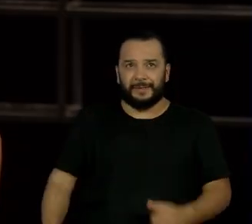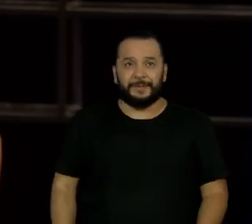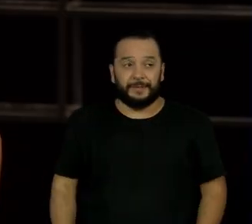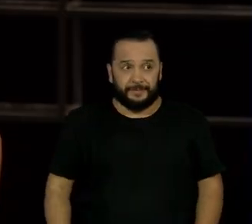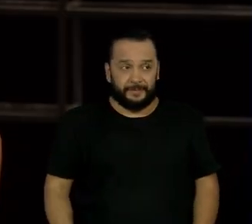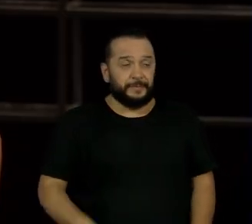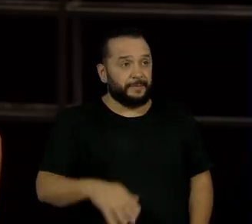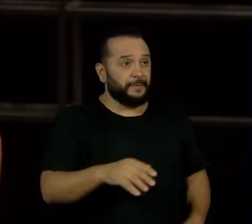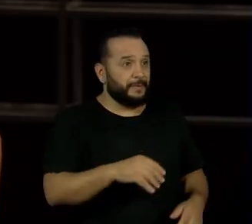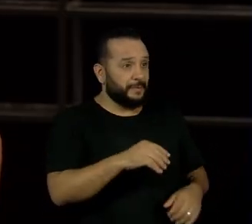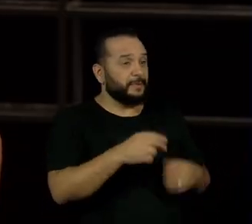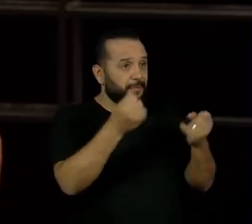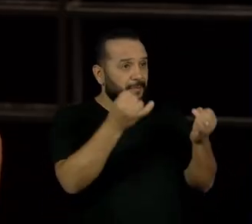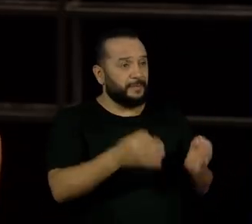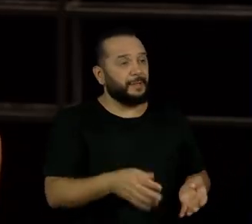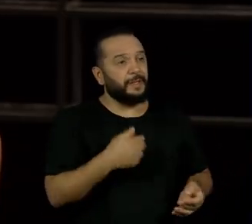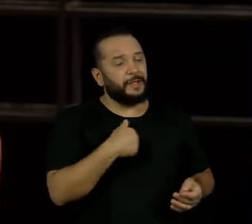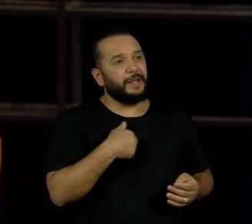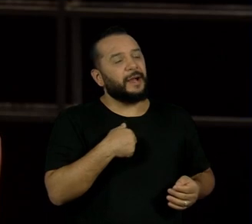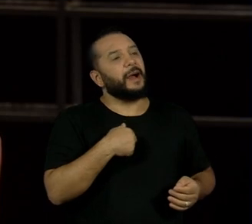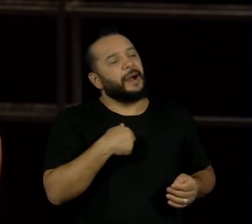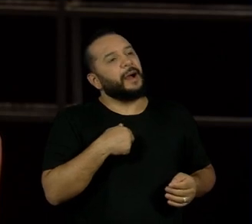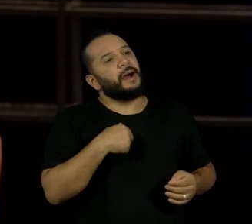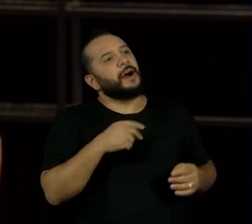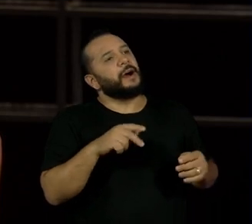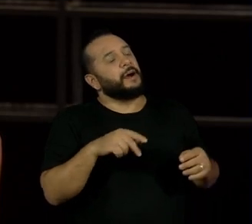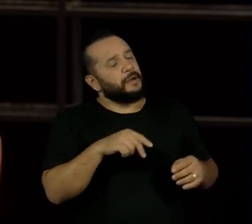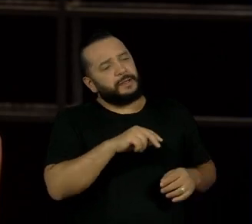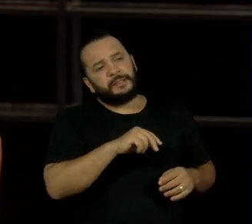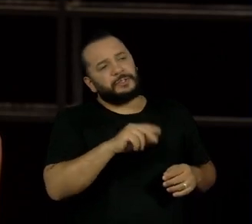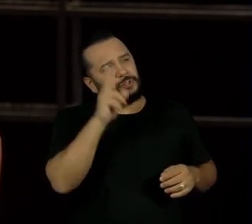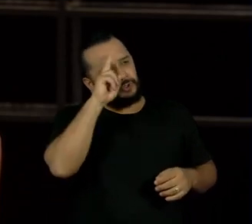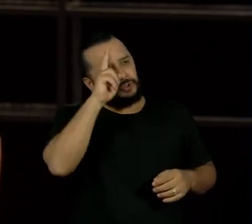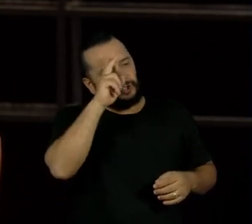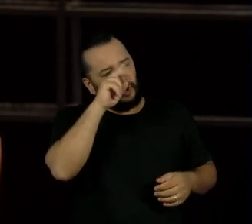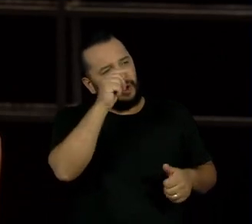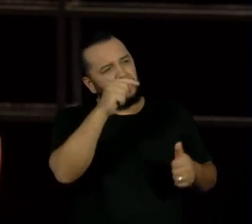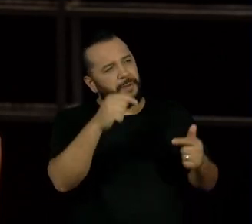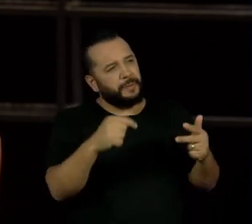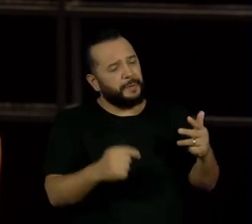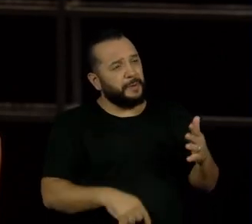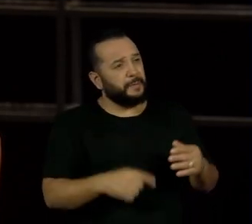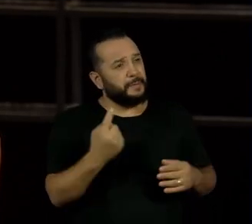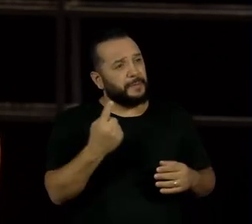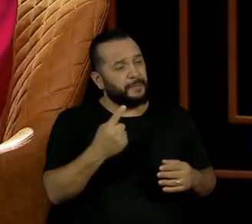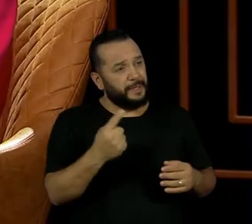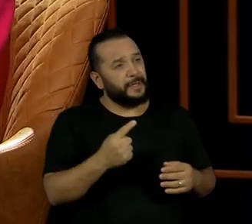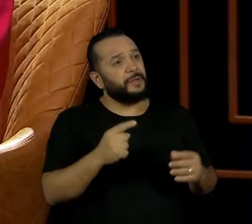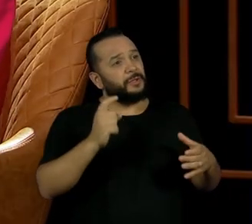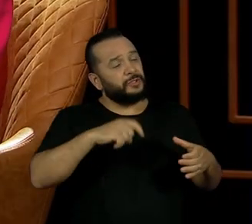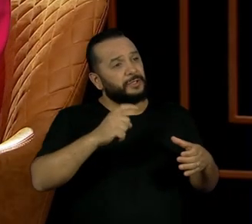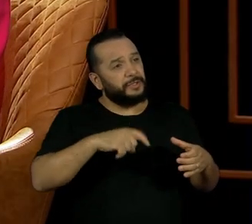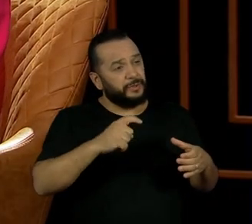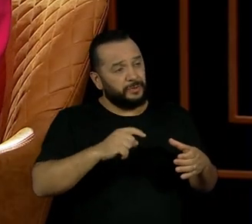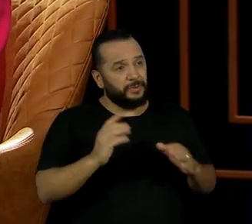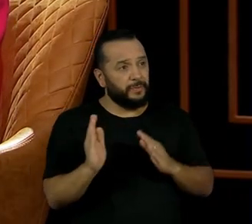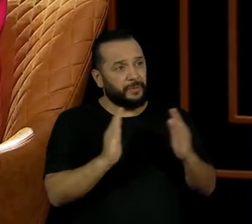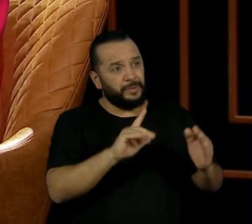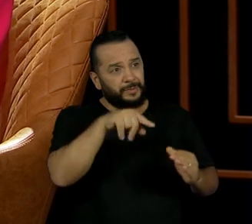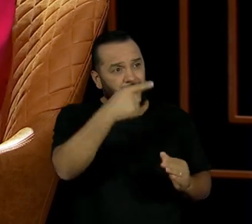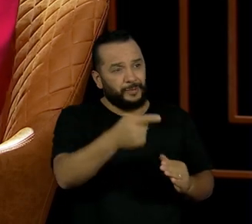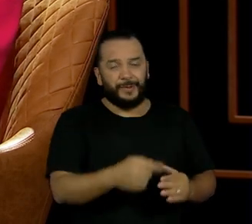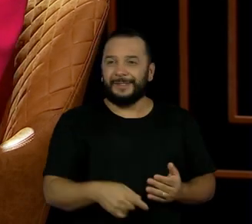vamos falar sobre funk como le gusta sobre outras histórias primeiro disco solo no próximo bloco vamos